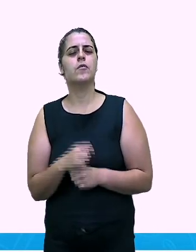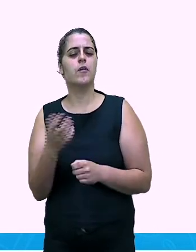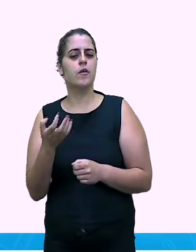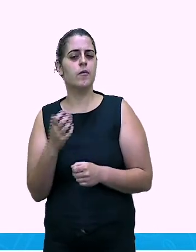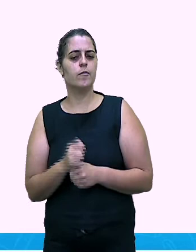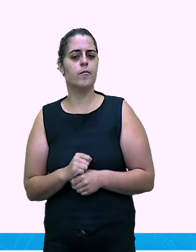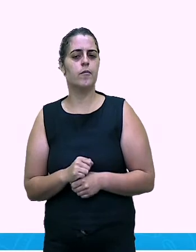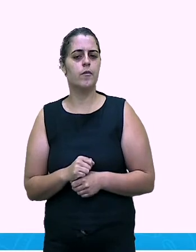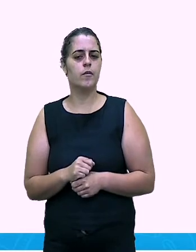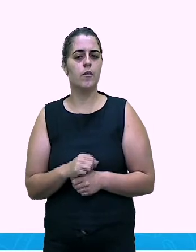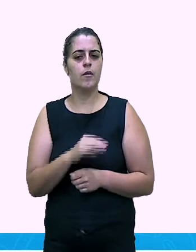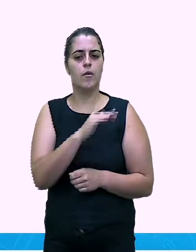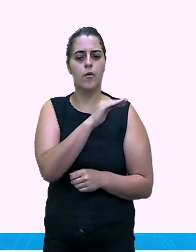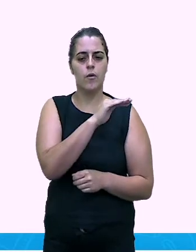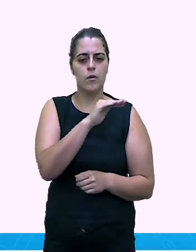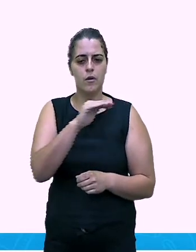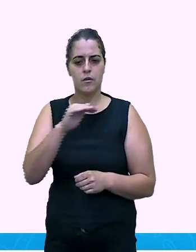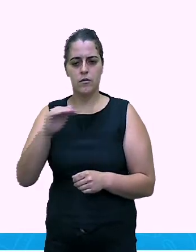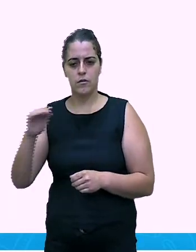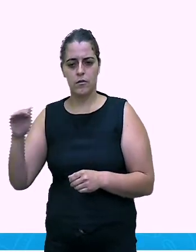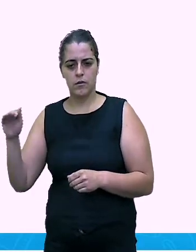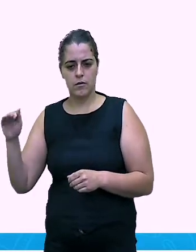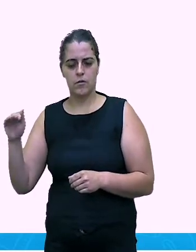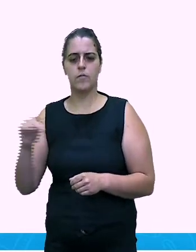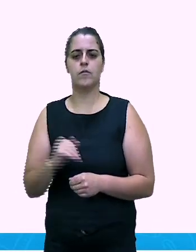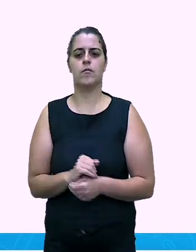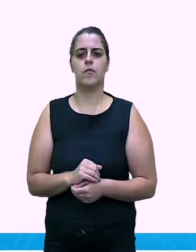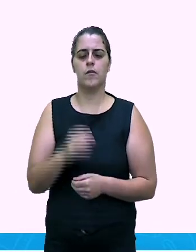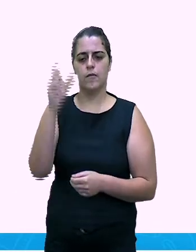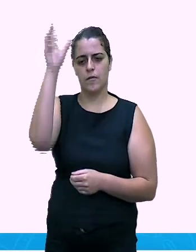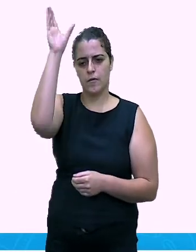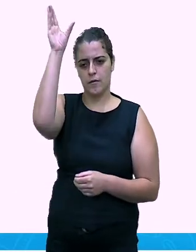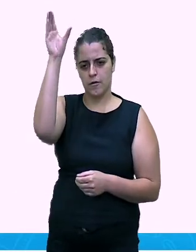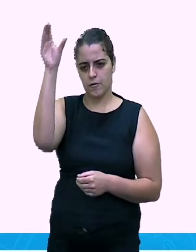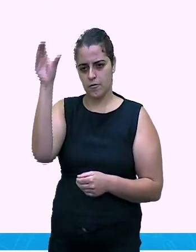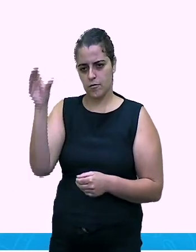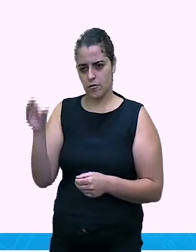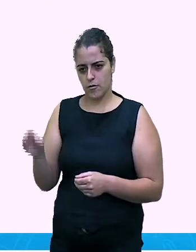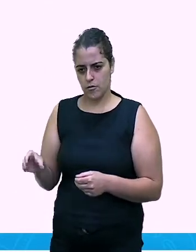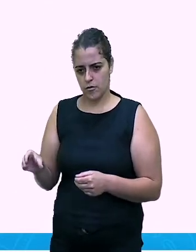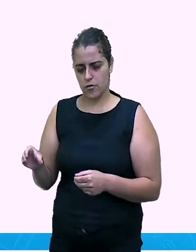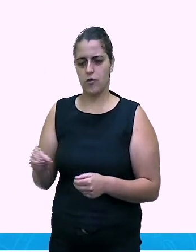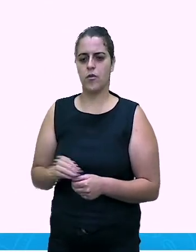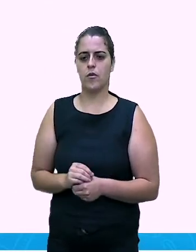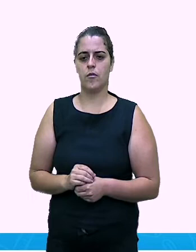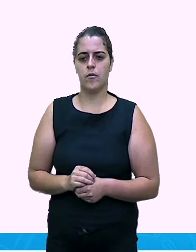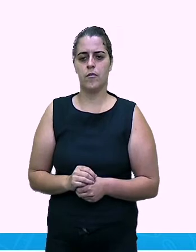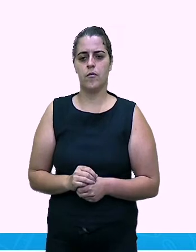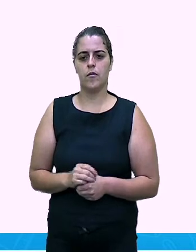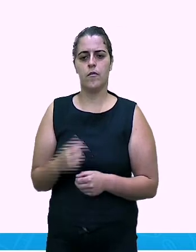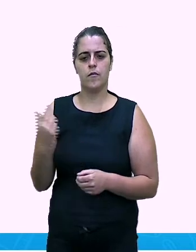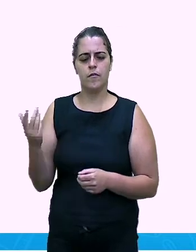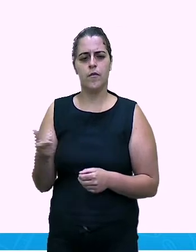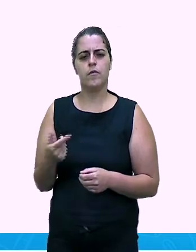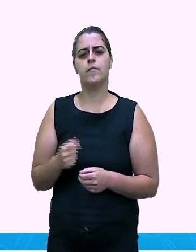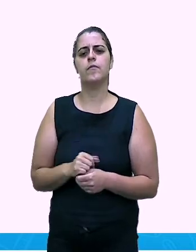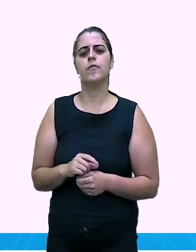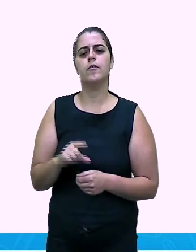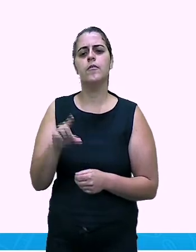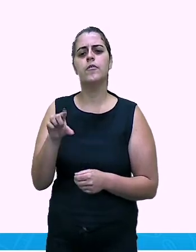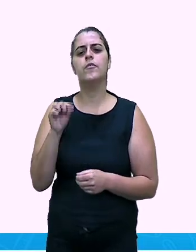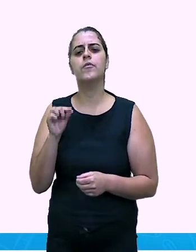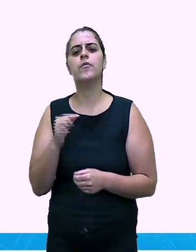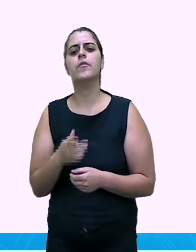fazer na posição horizontal ou na posição vertical. Feita